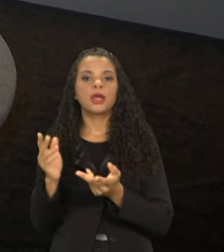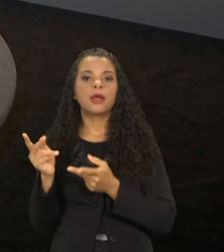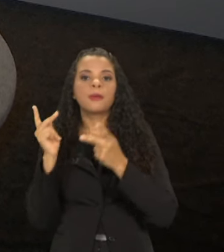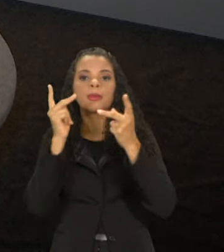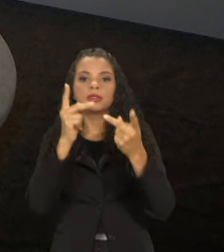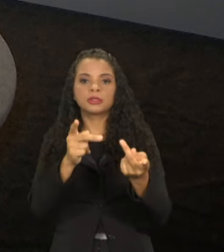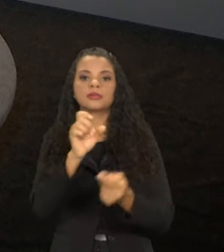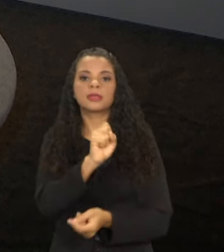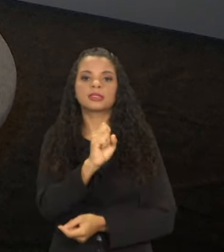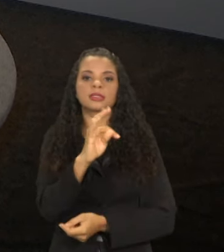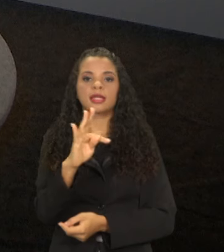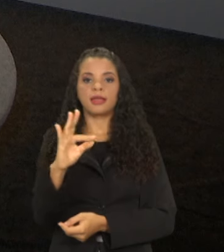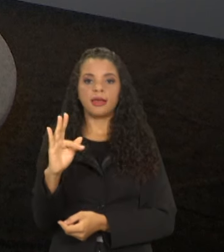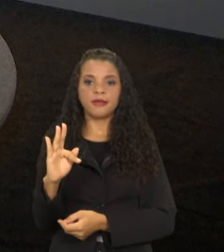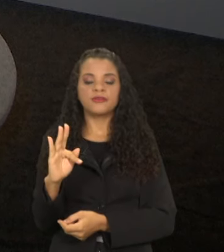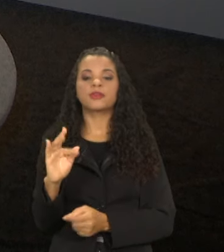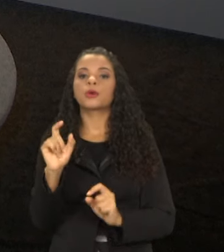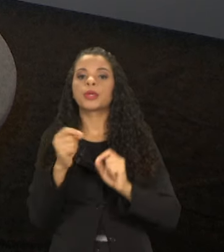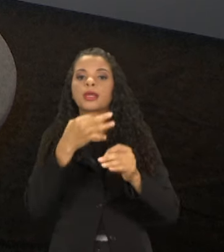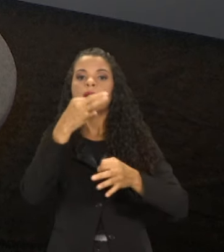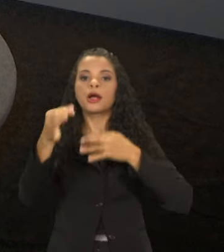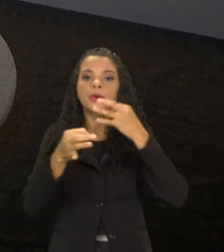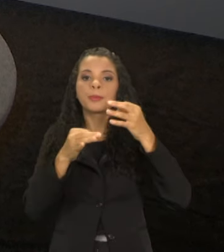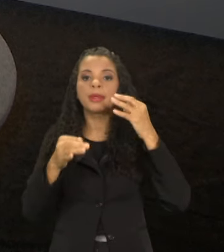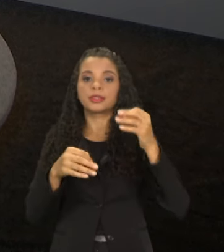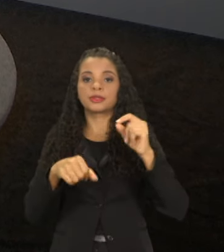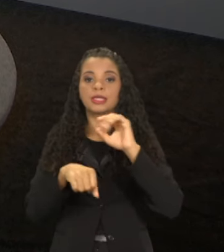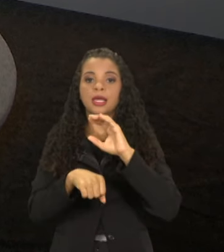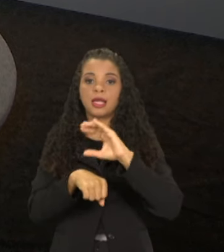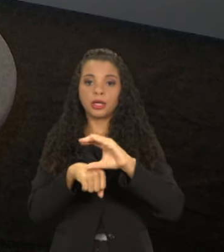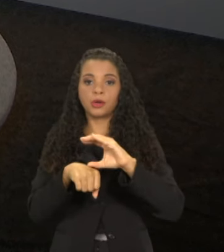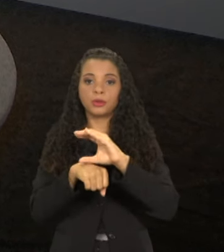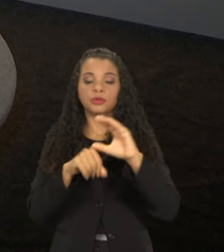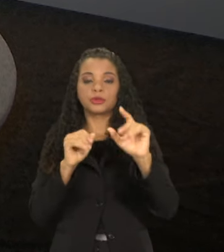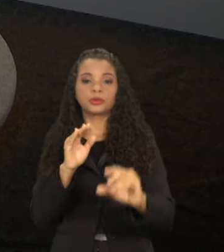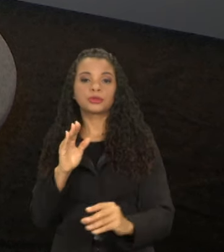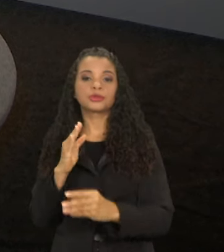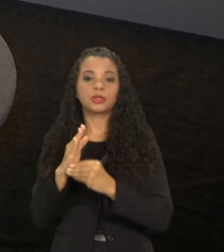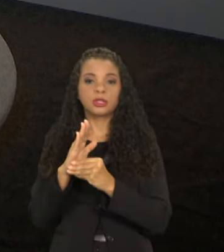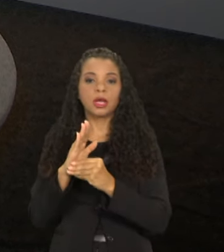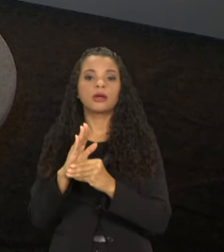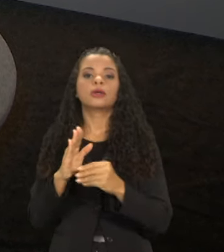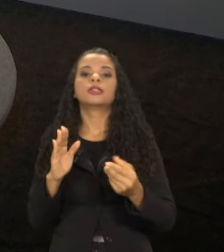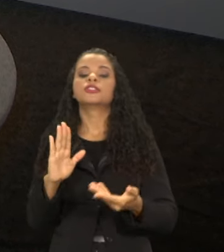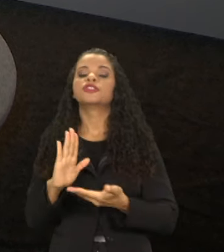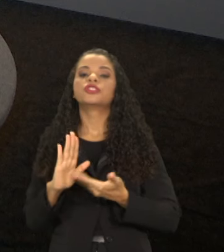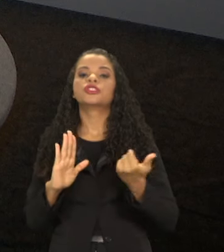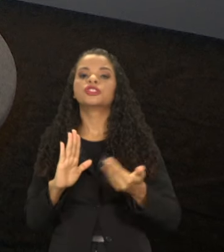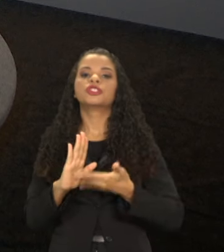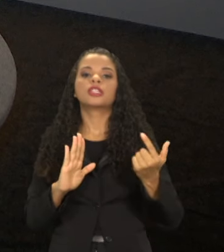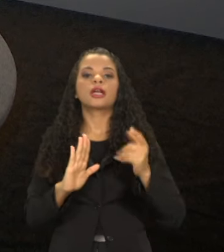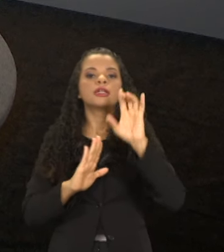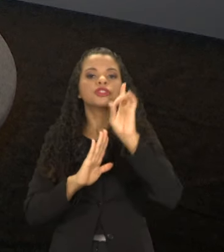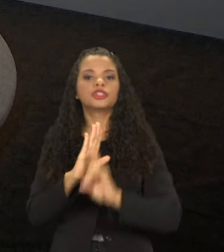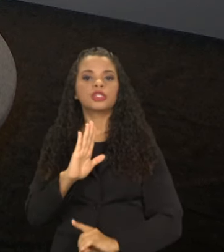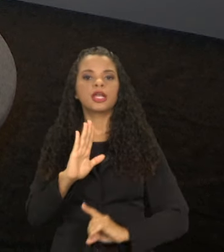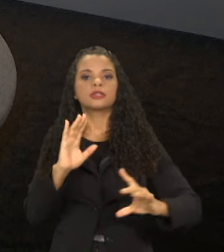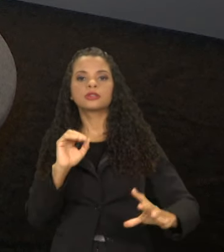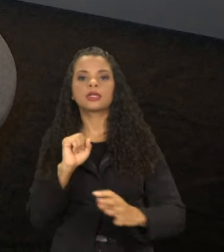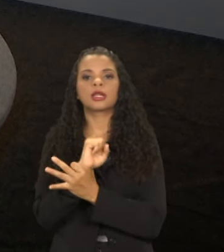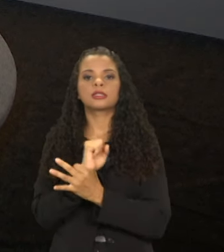essa emenda constitucional, ao acabar com o regime jurídico único dos servidores, tirou direitos e garantias